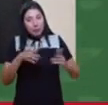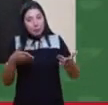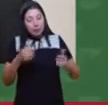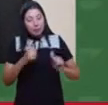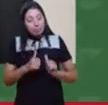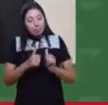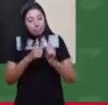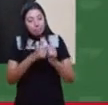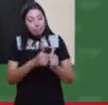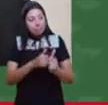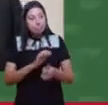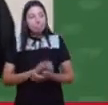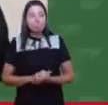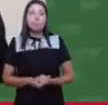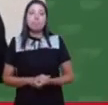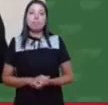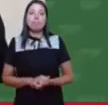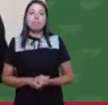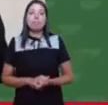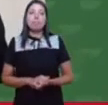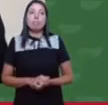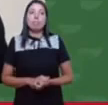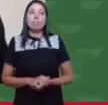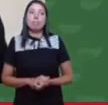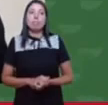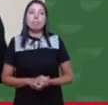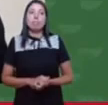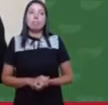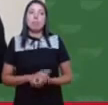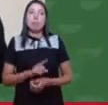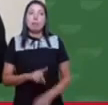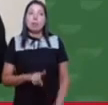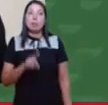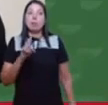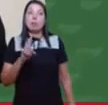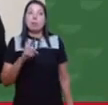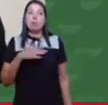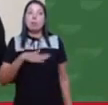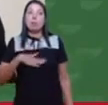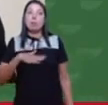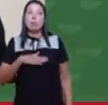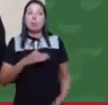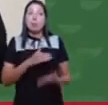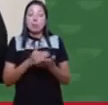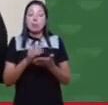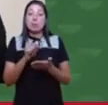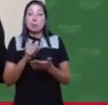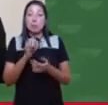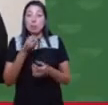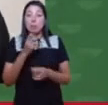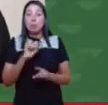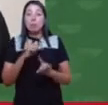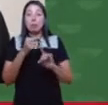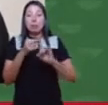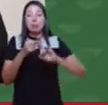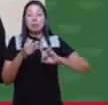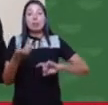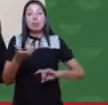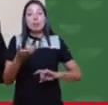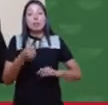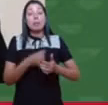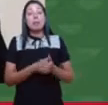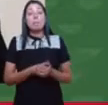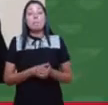nos acompanhando. E, primeiro, eu quero começar por aquilo que é positivo, que é uma